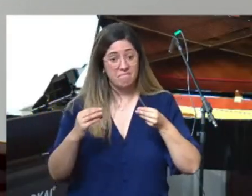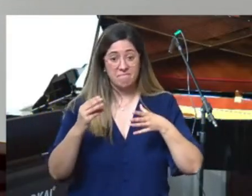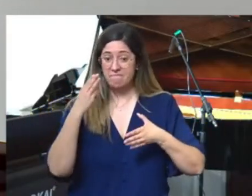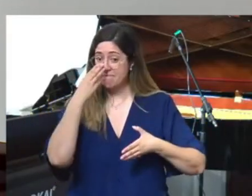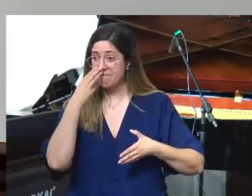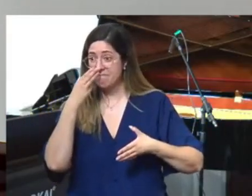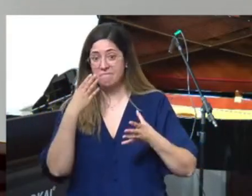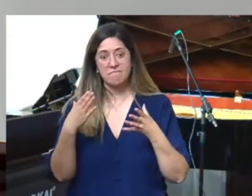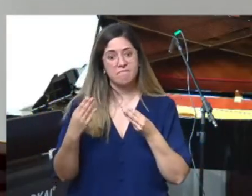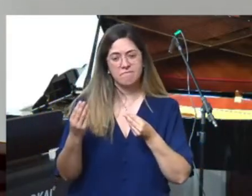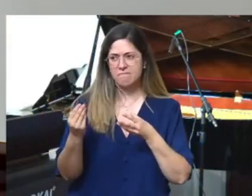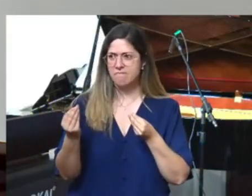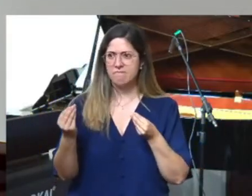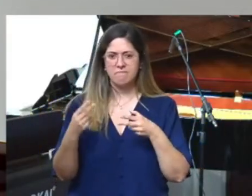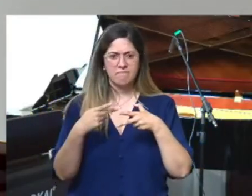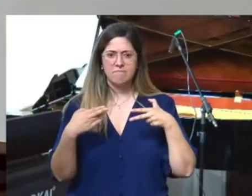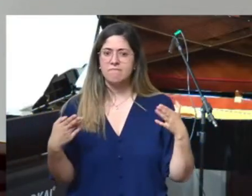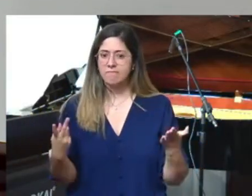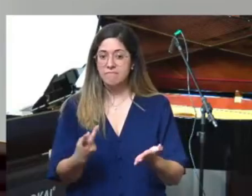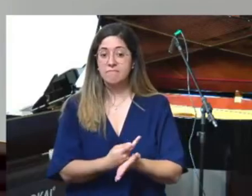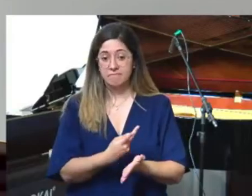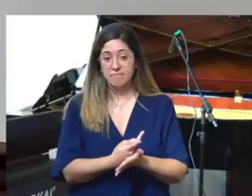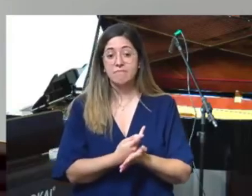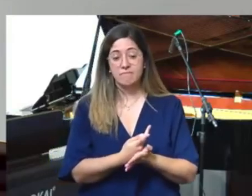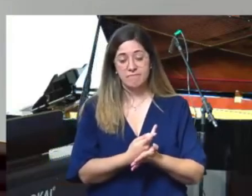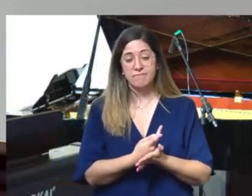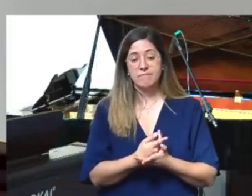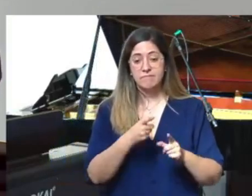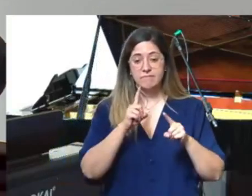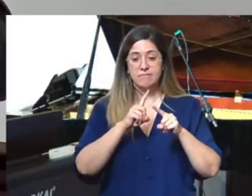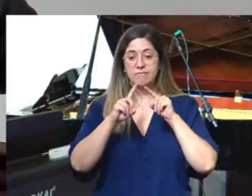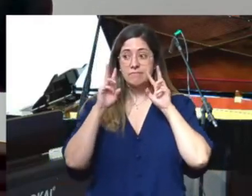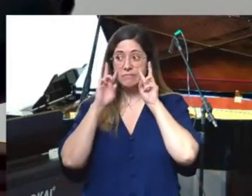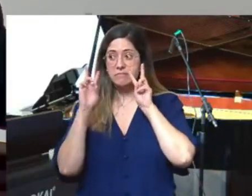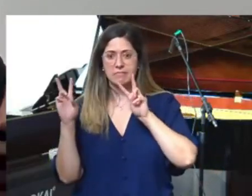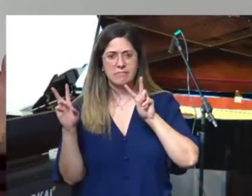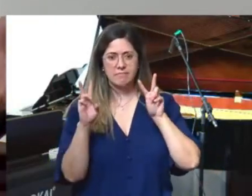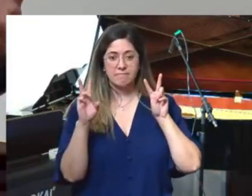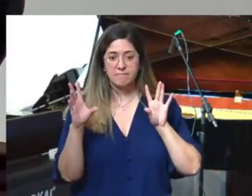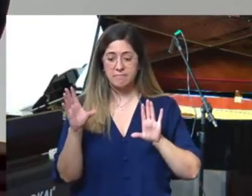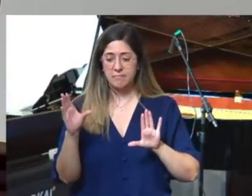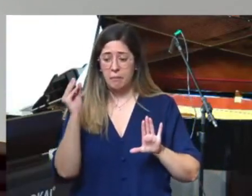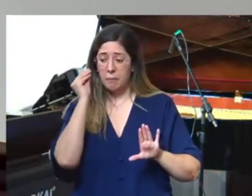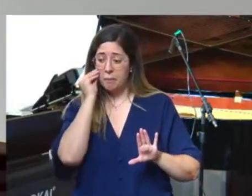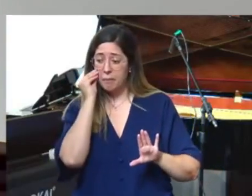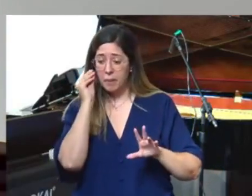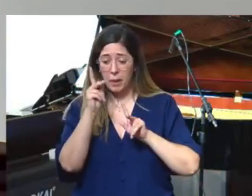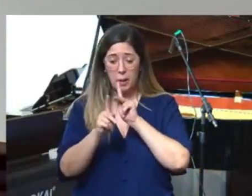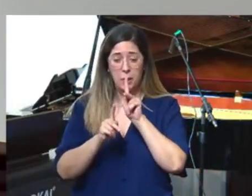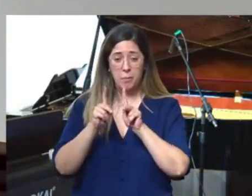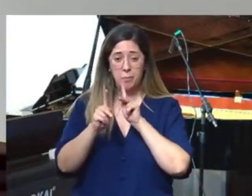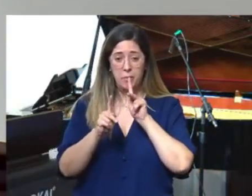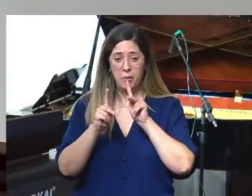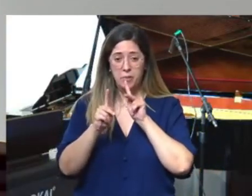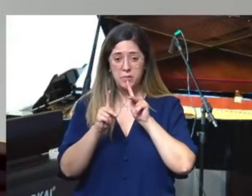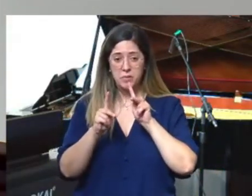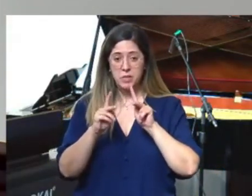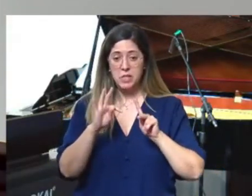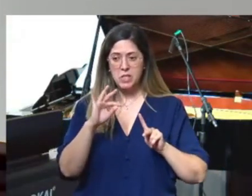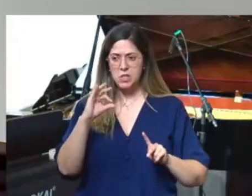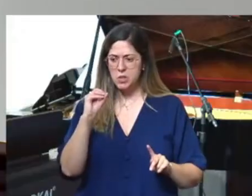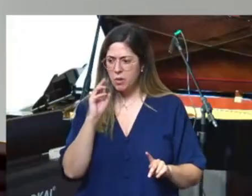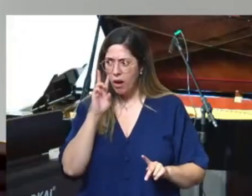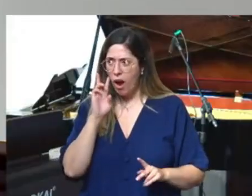imoralidade e tantas outras coisas que eram vistas, experimentadas ali naquela ilha